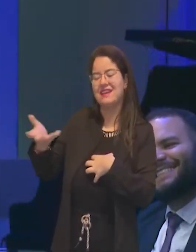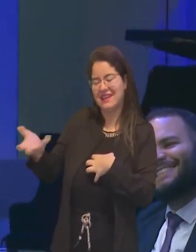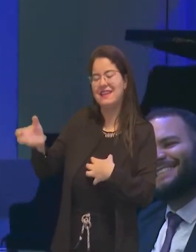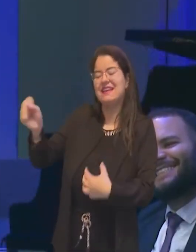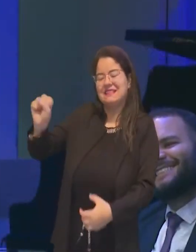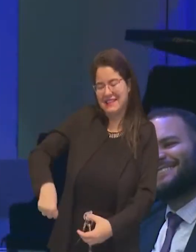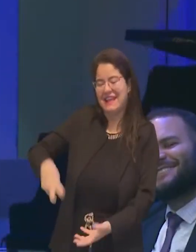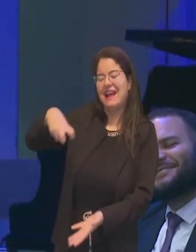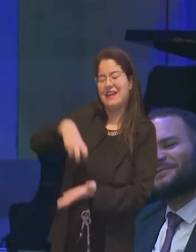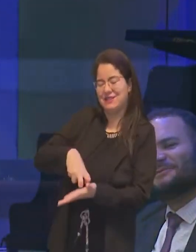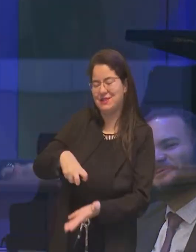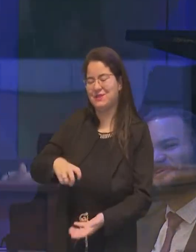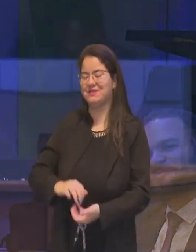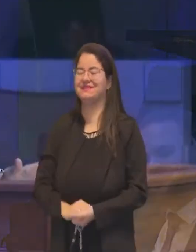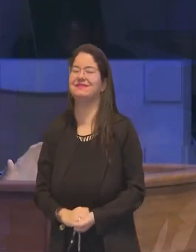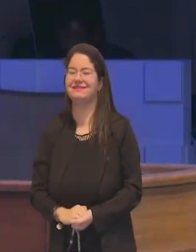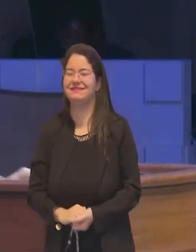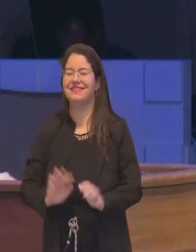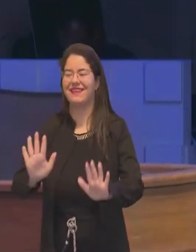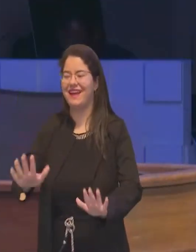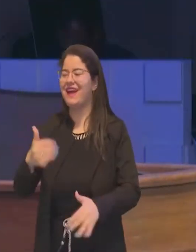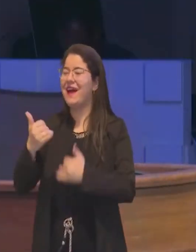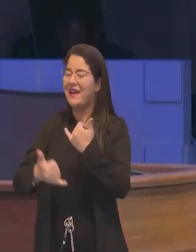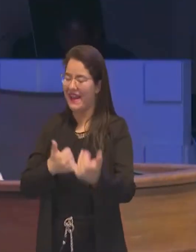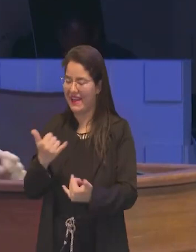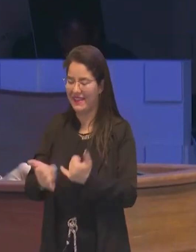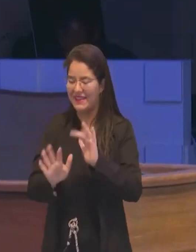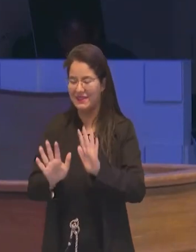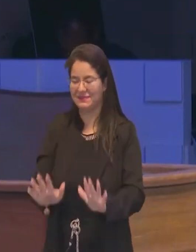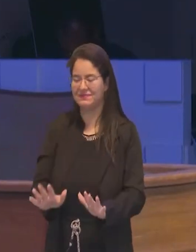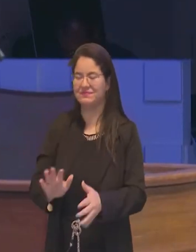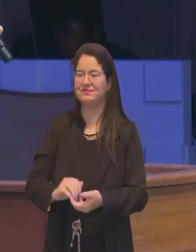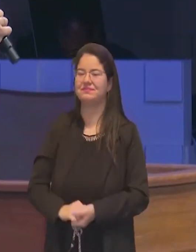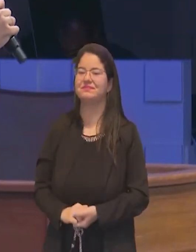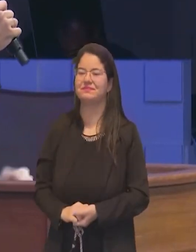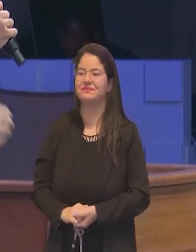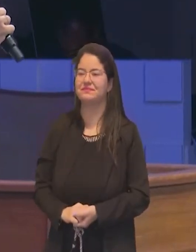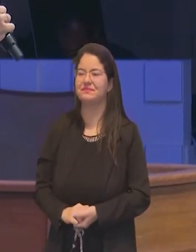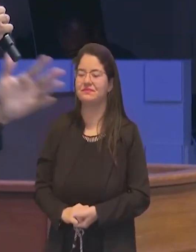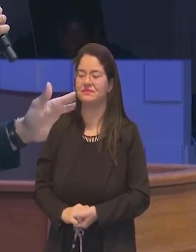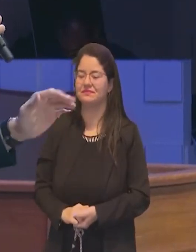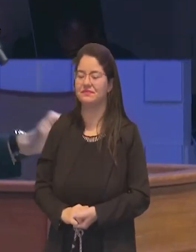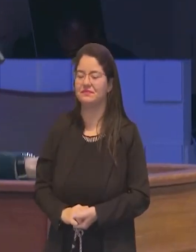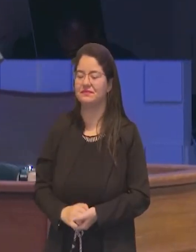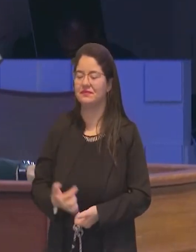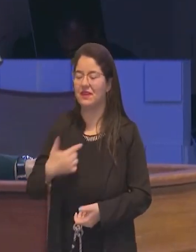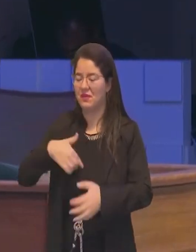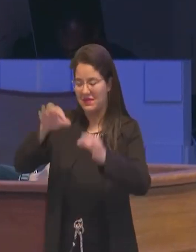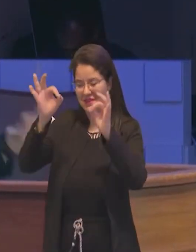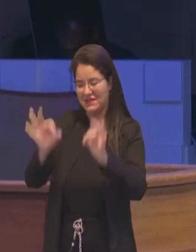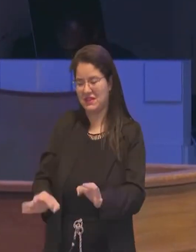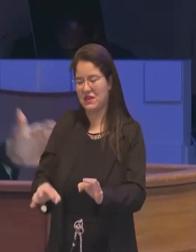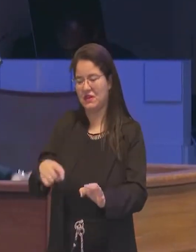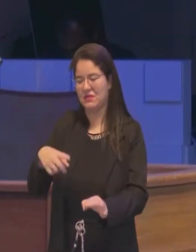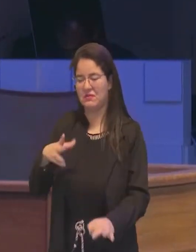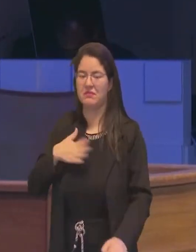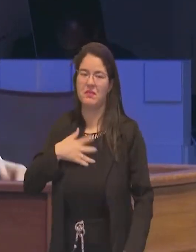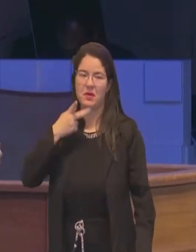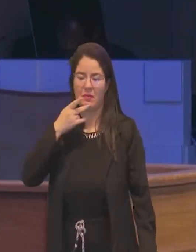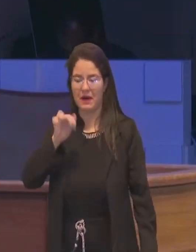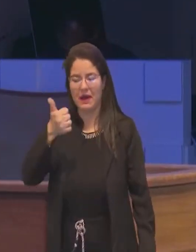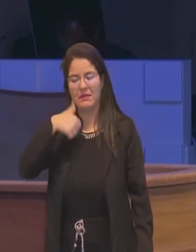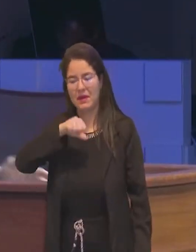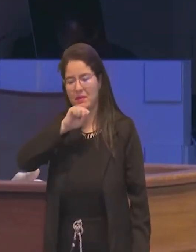sei. Brincadeiras à parte, irmãos. Tenho certeza que nossos pais aqui, meus pais com